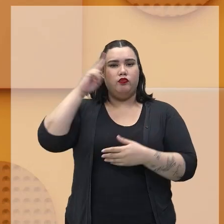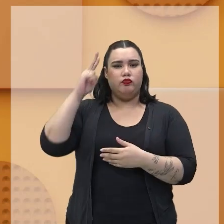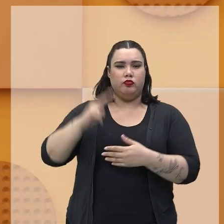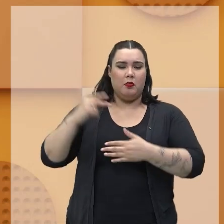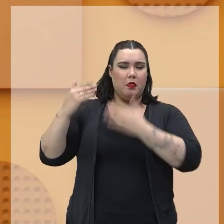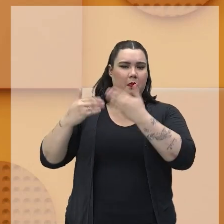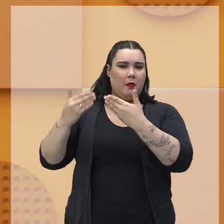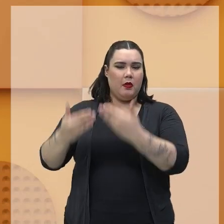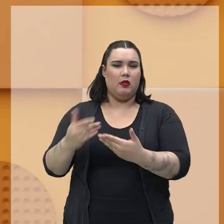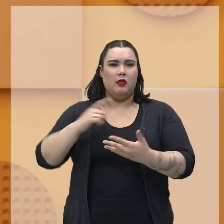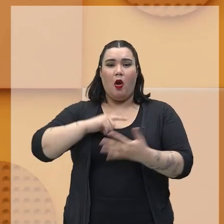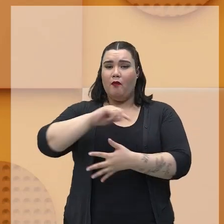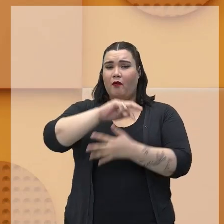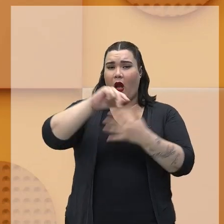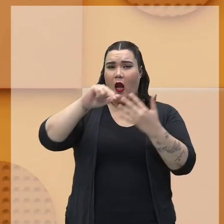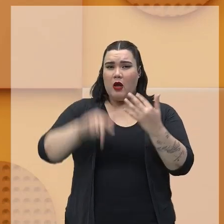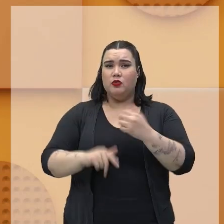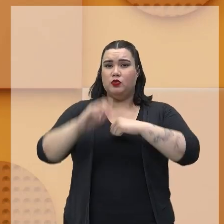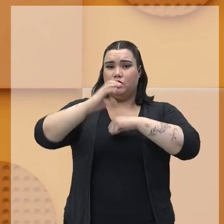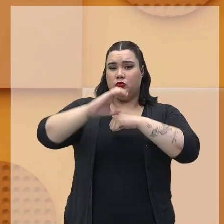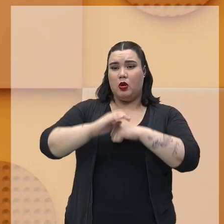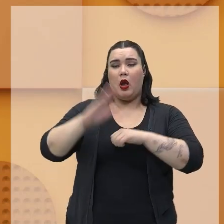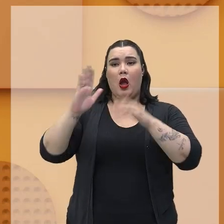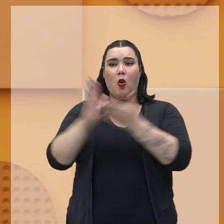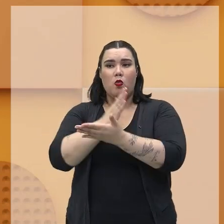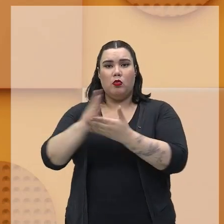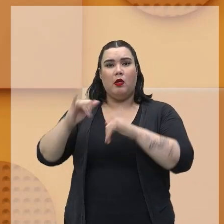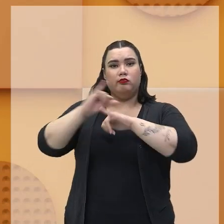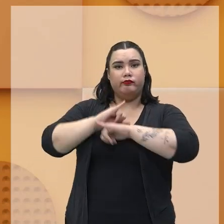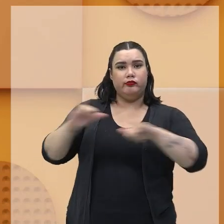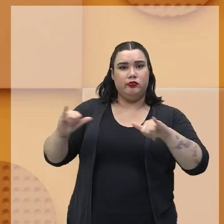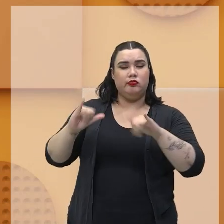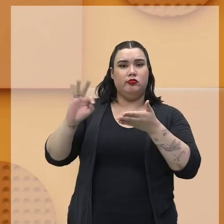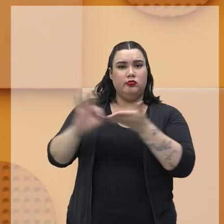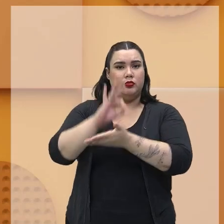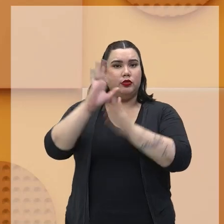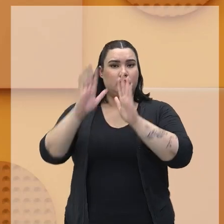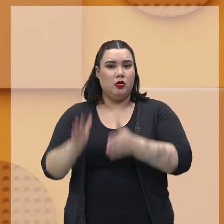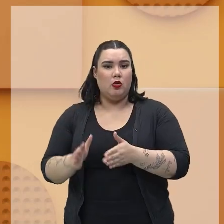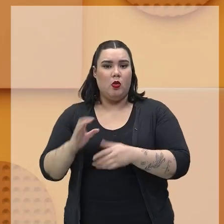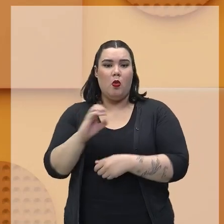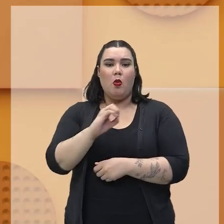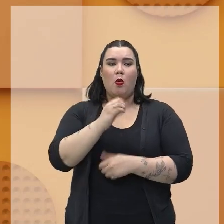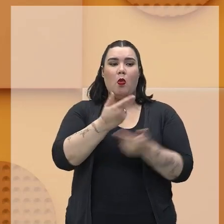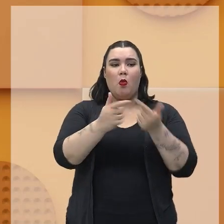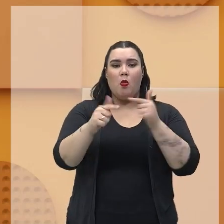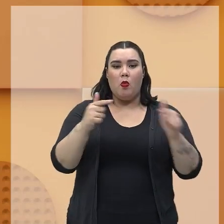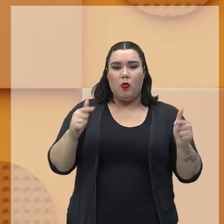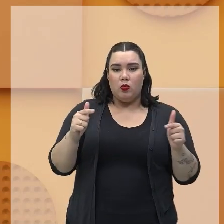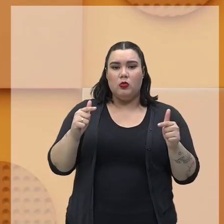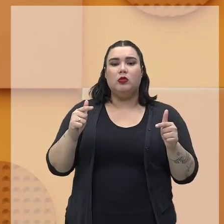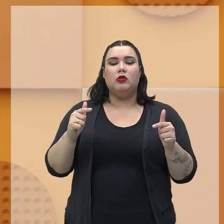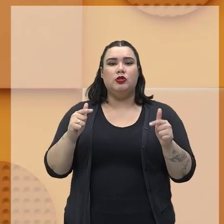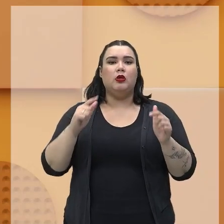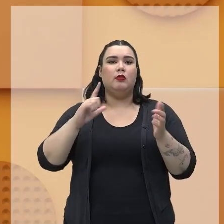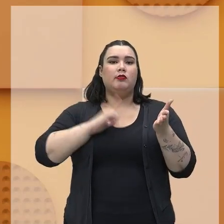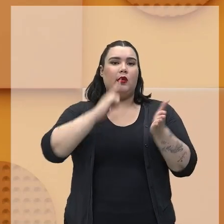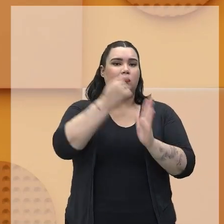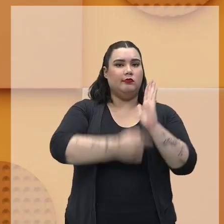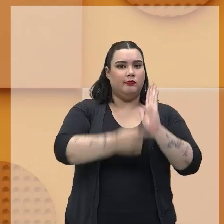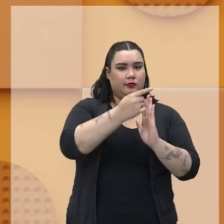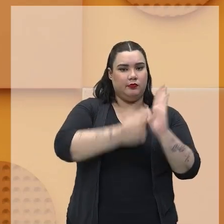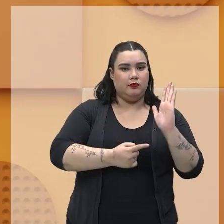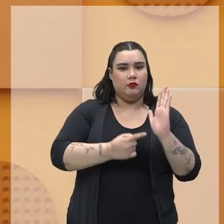tivemos inúmeras constituições, algumas promulgadas, outras outorgadas. Professor, qual a diferença entre